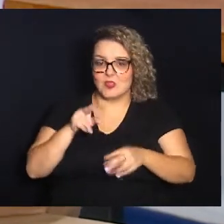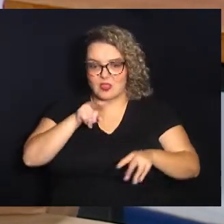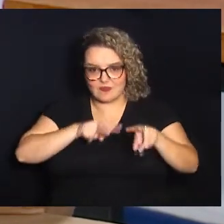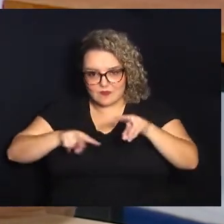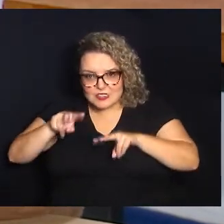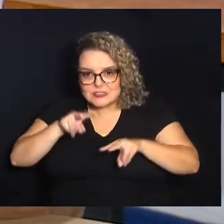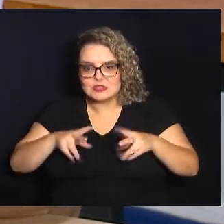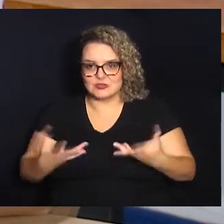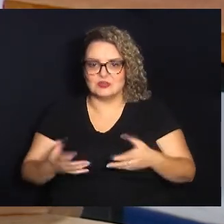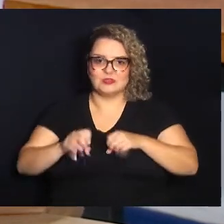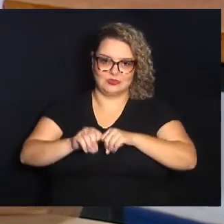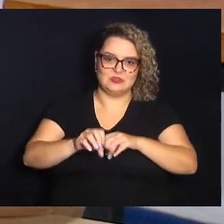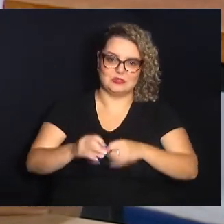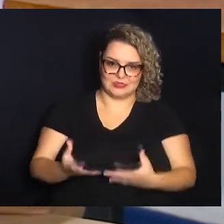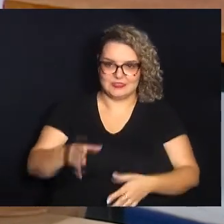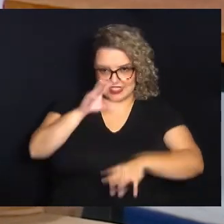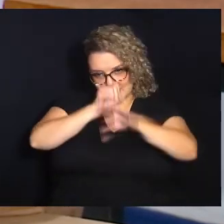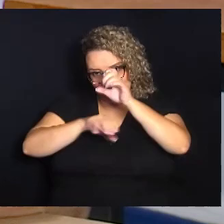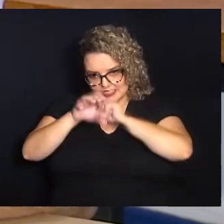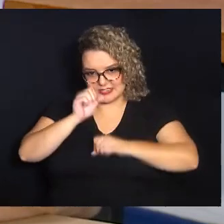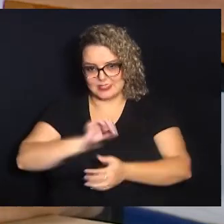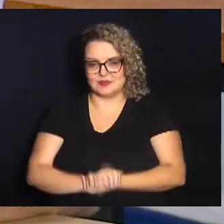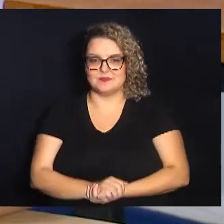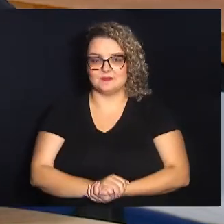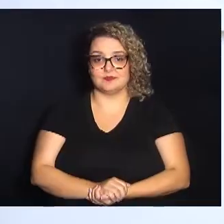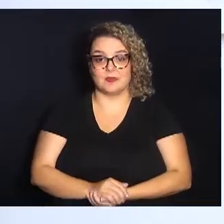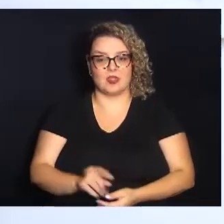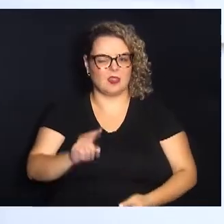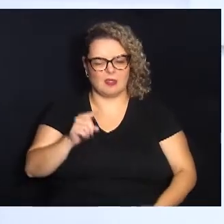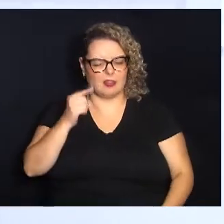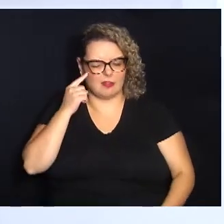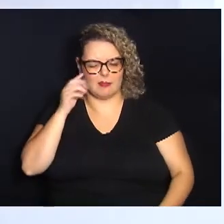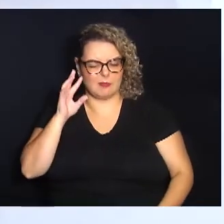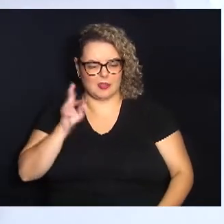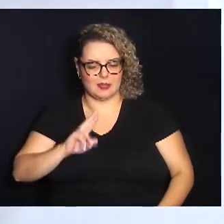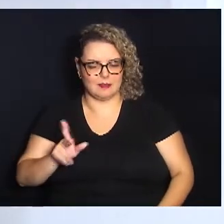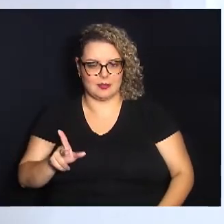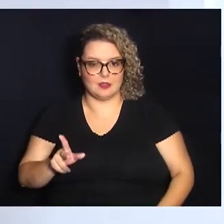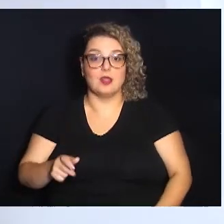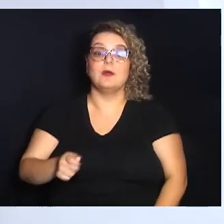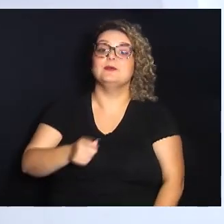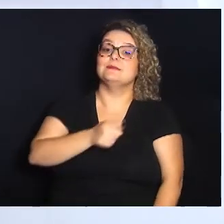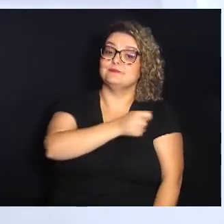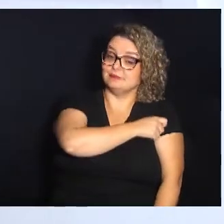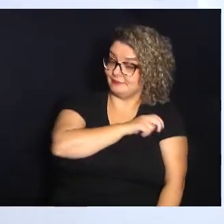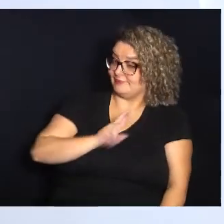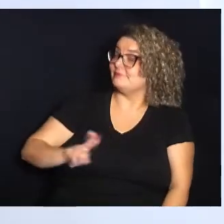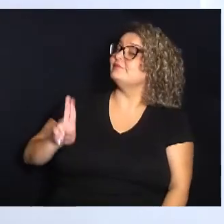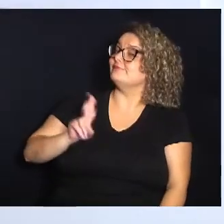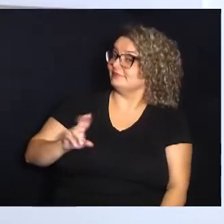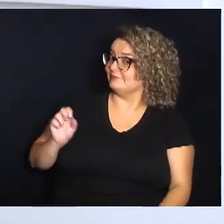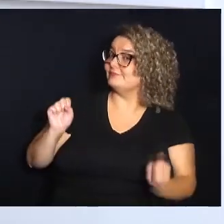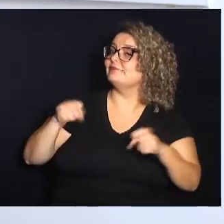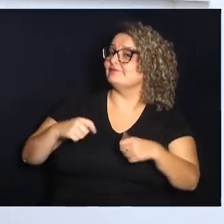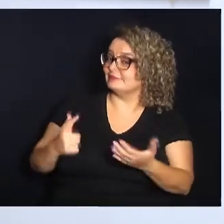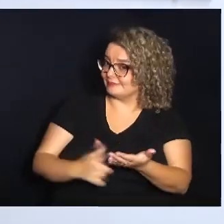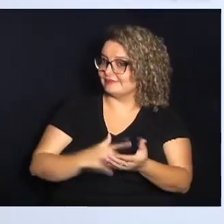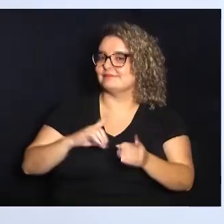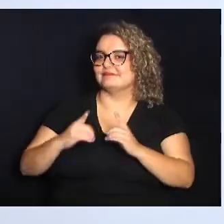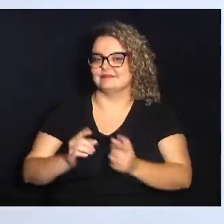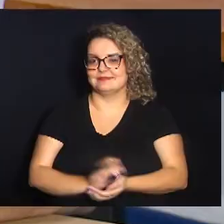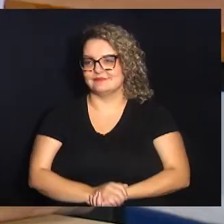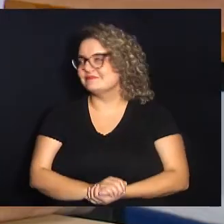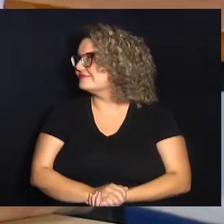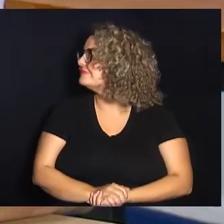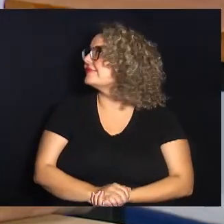mais palpável no ensino e na aprendizagem. E não se engane, os alunos fazem uso sim do livro